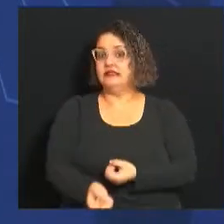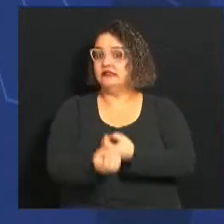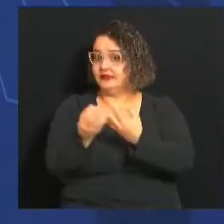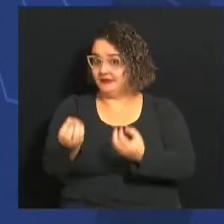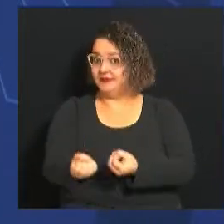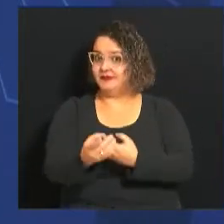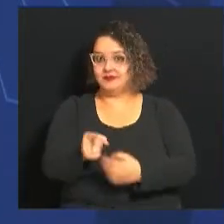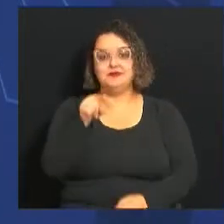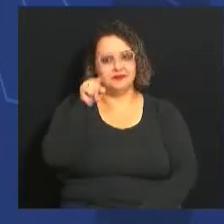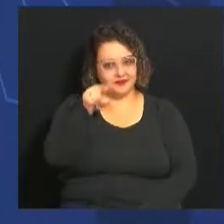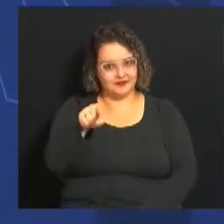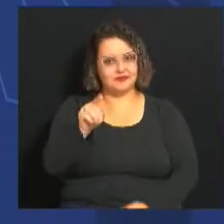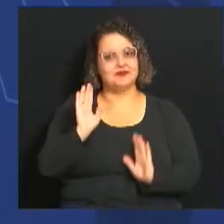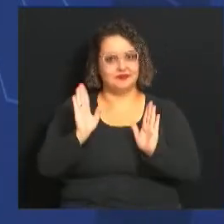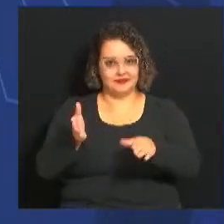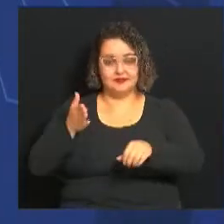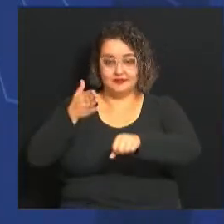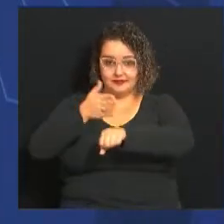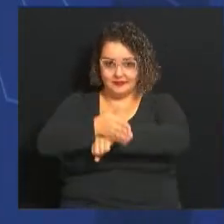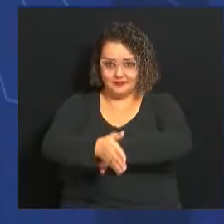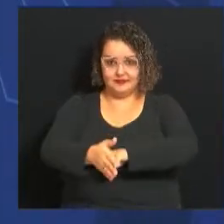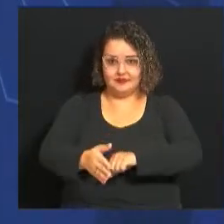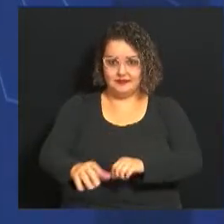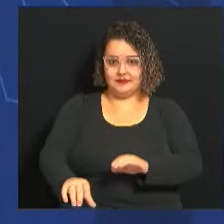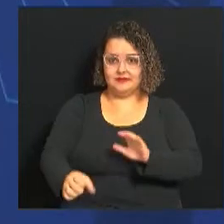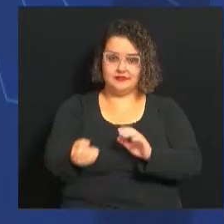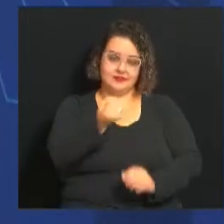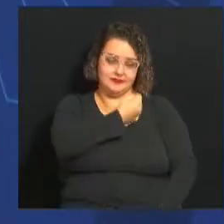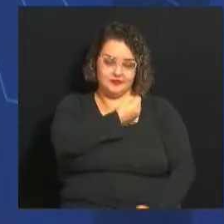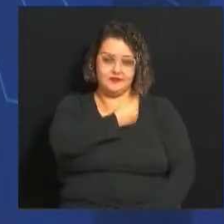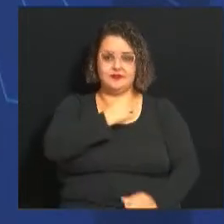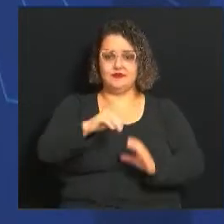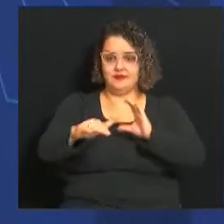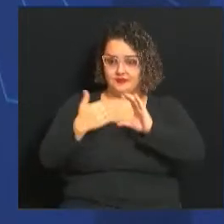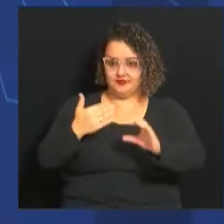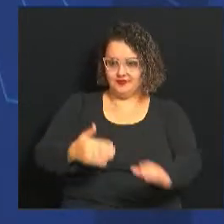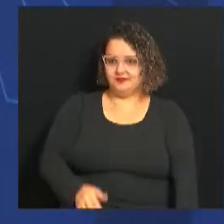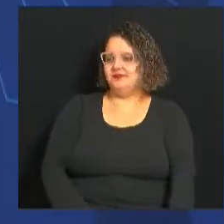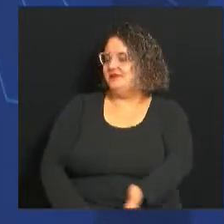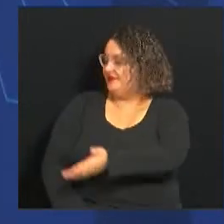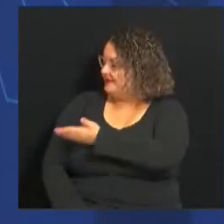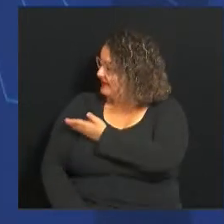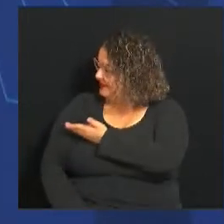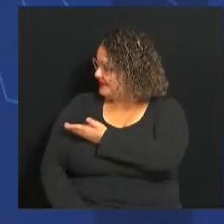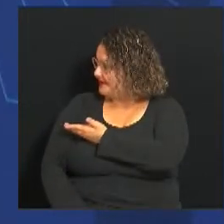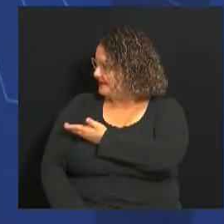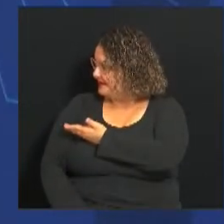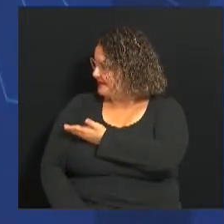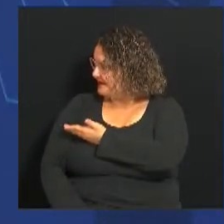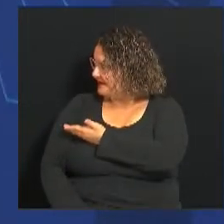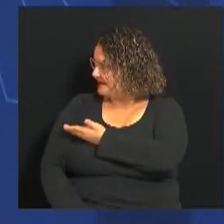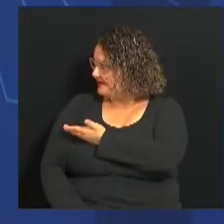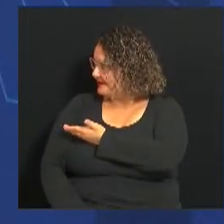Você já pode participar através do número do nosso WhatsApp, que é 19, o nosso DDD,